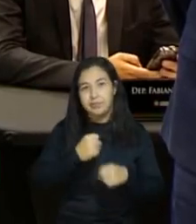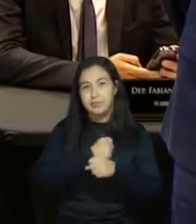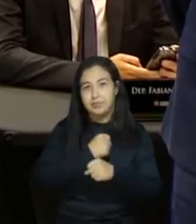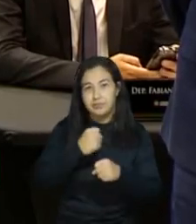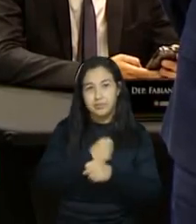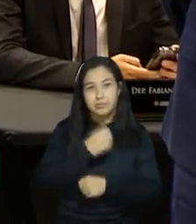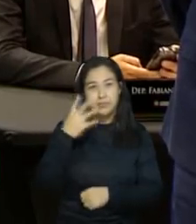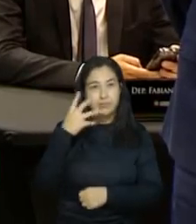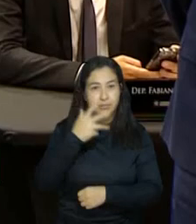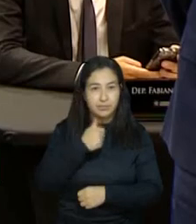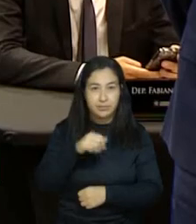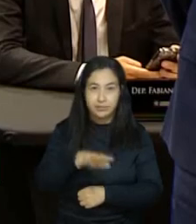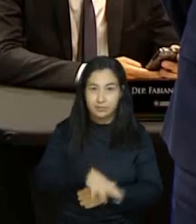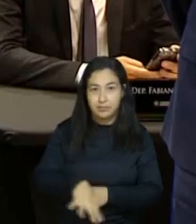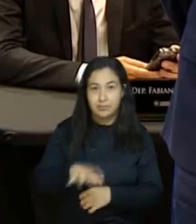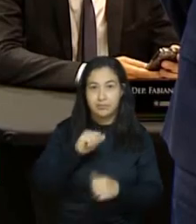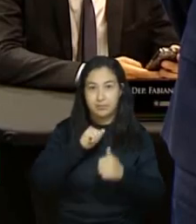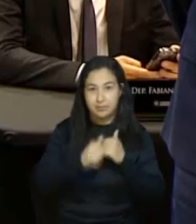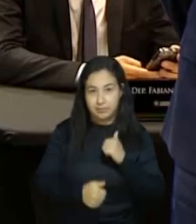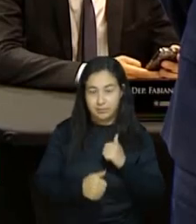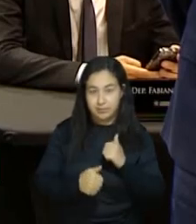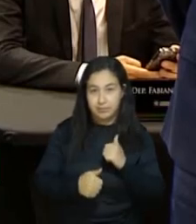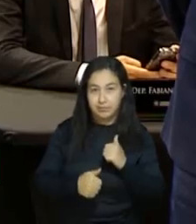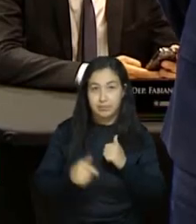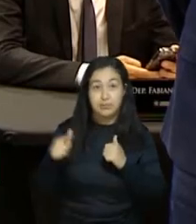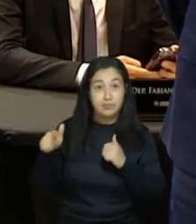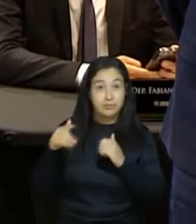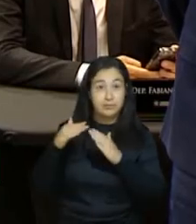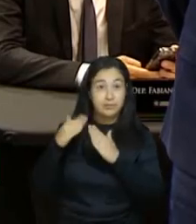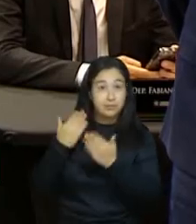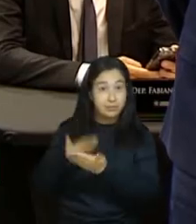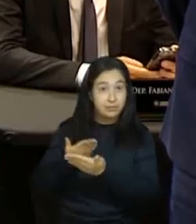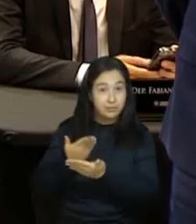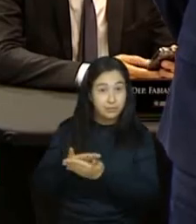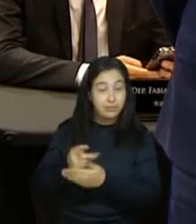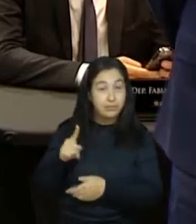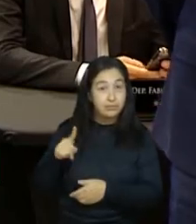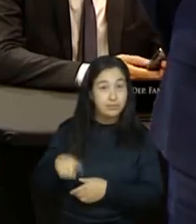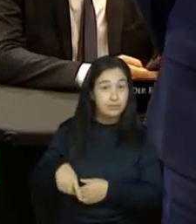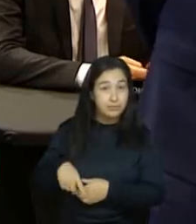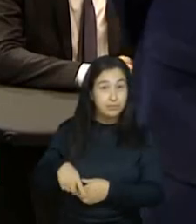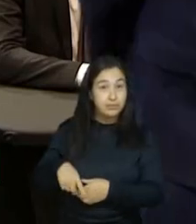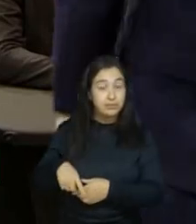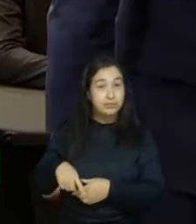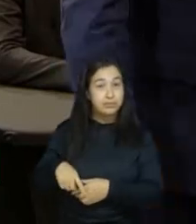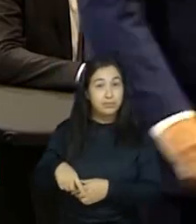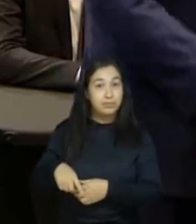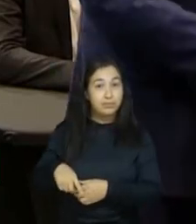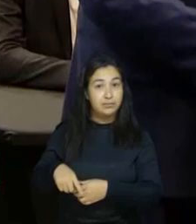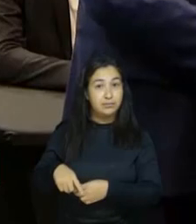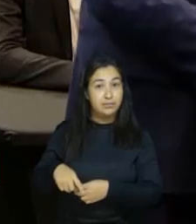de ginásio e esporte para uma escola que também é uma escola que é com dupla